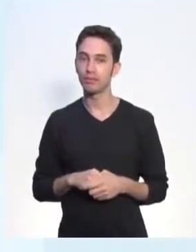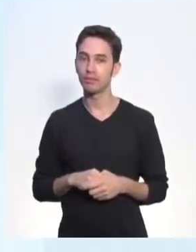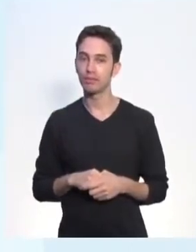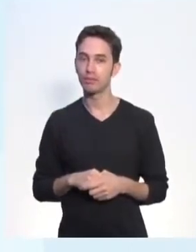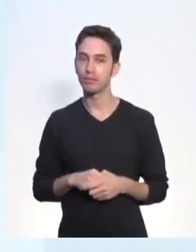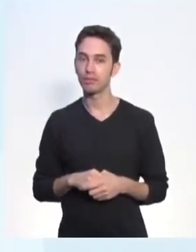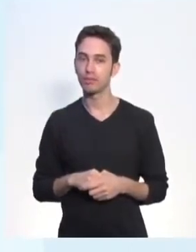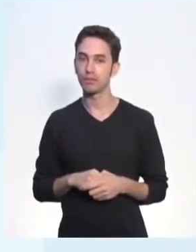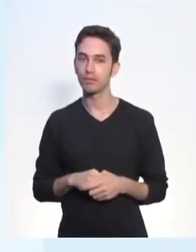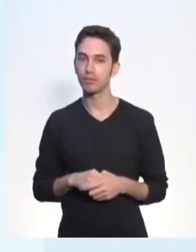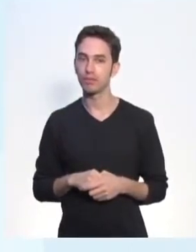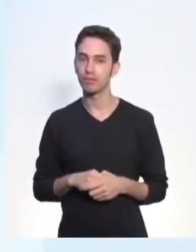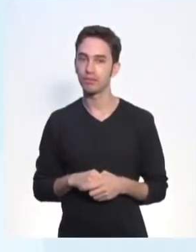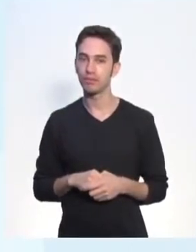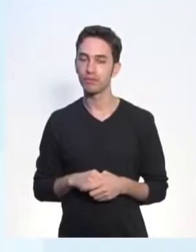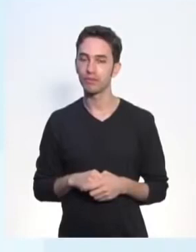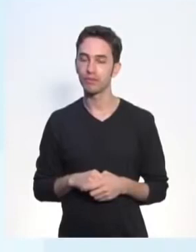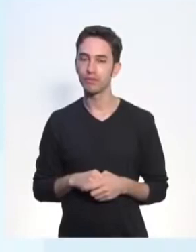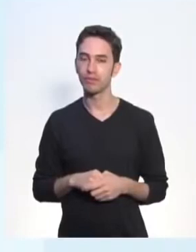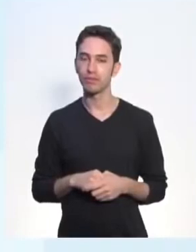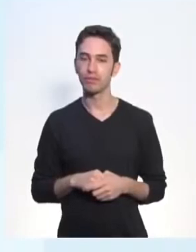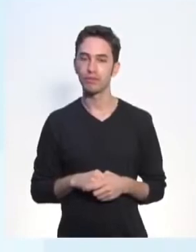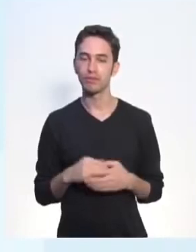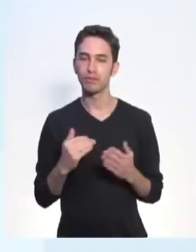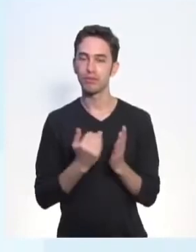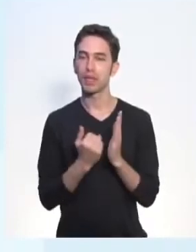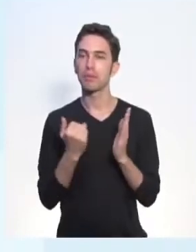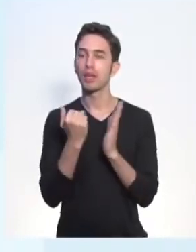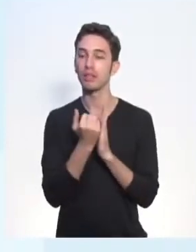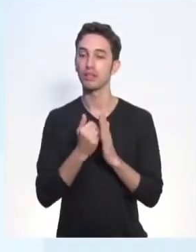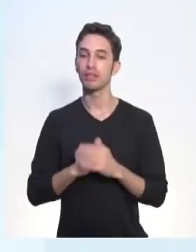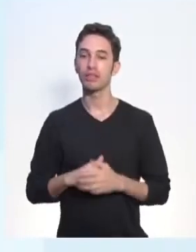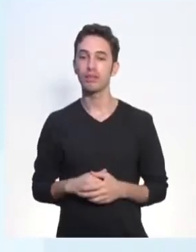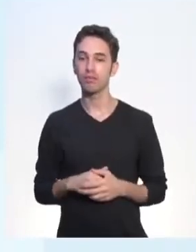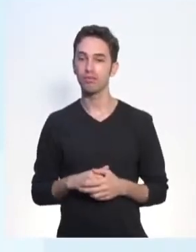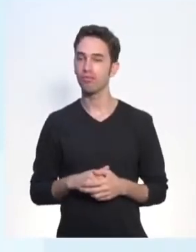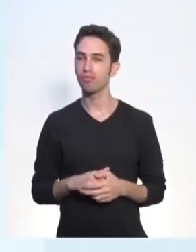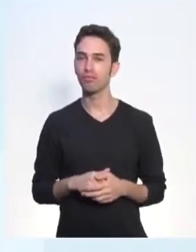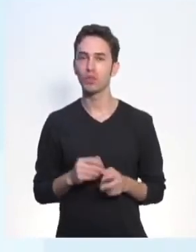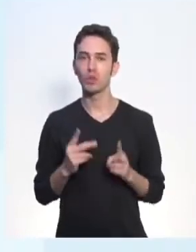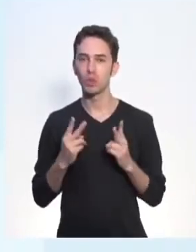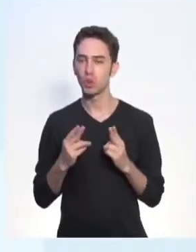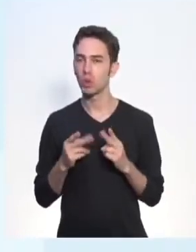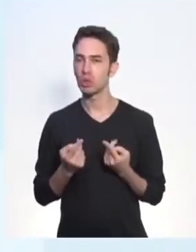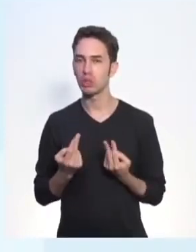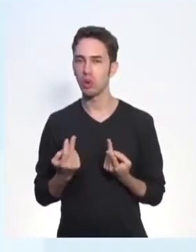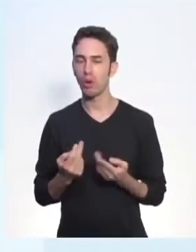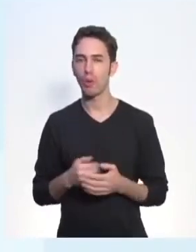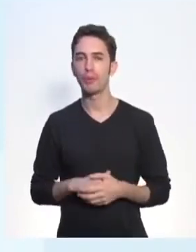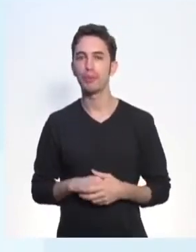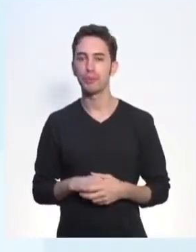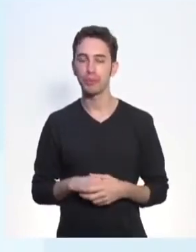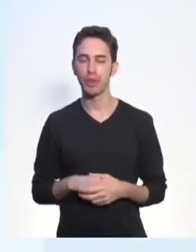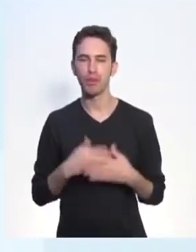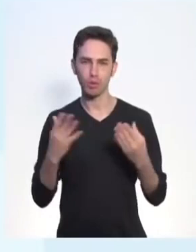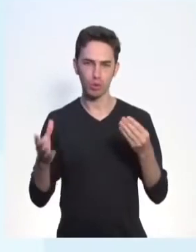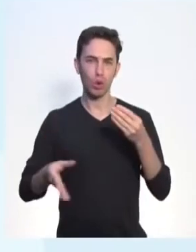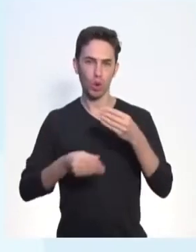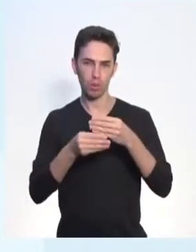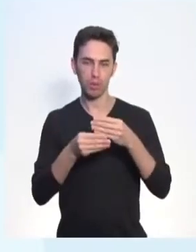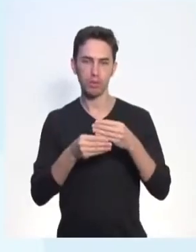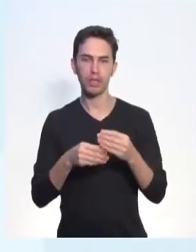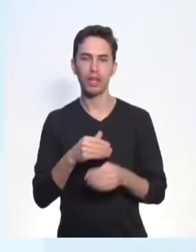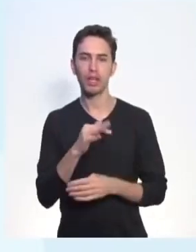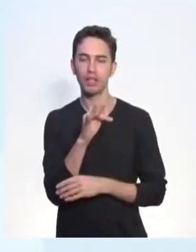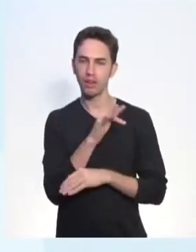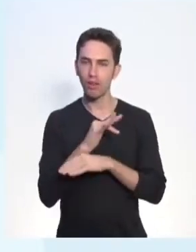Formal, padrão. O que mais? Todos seguiram. Tá. Vamos complementar aqui, nessa formal,